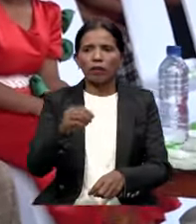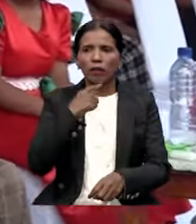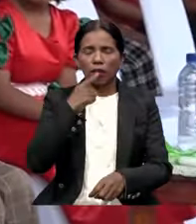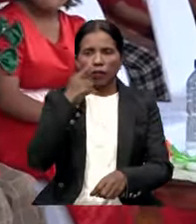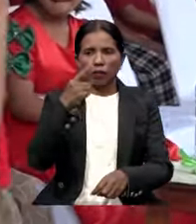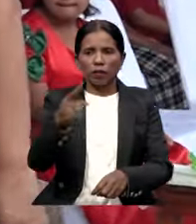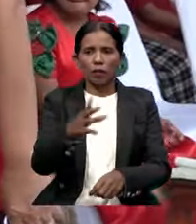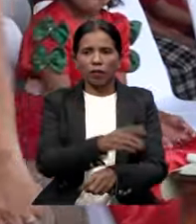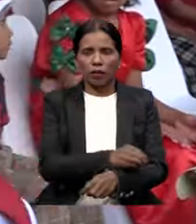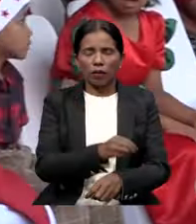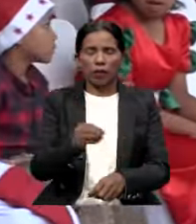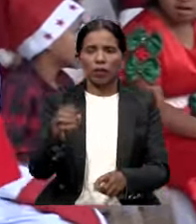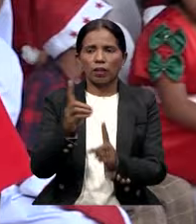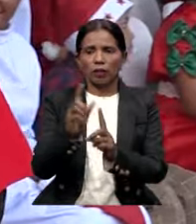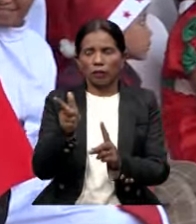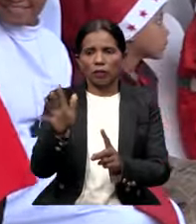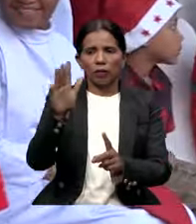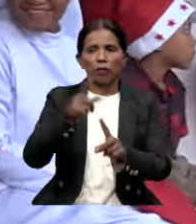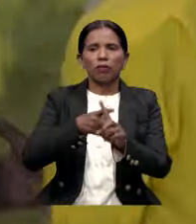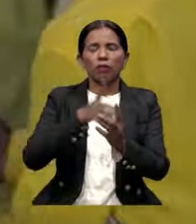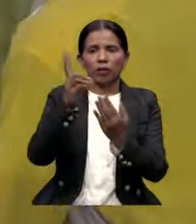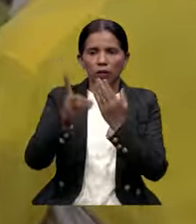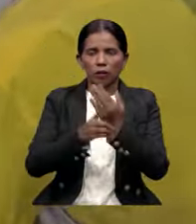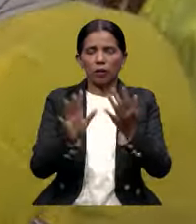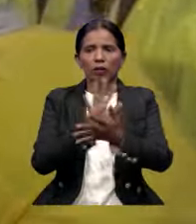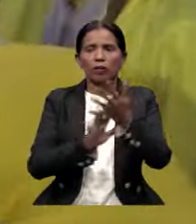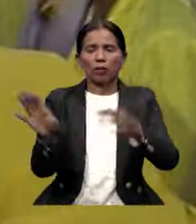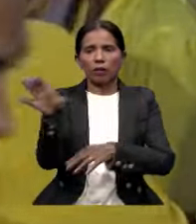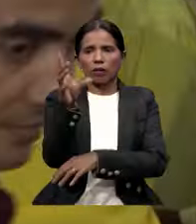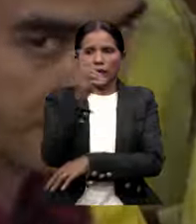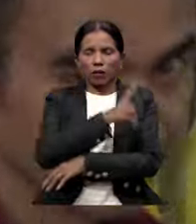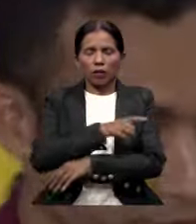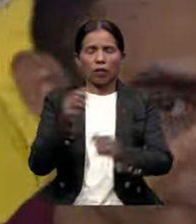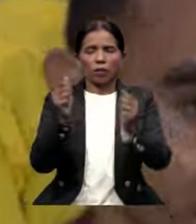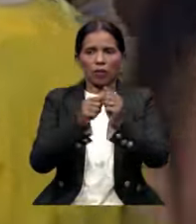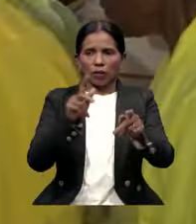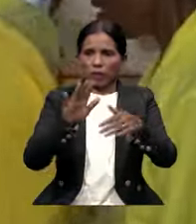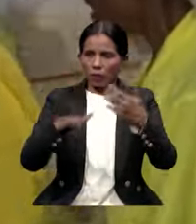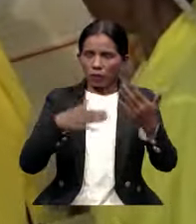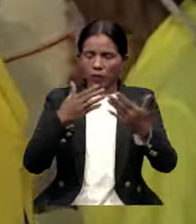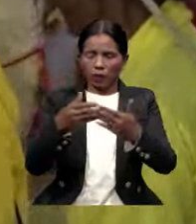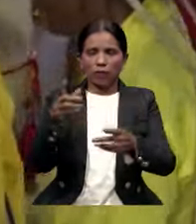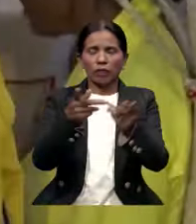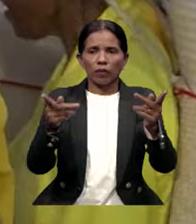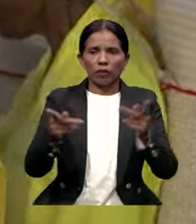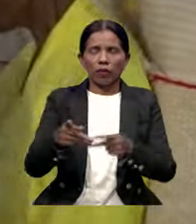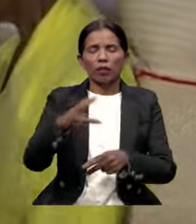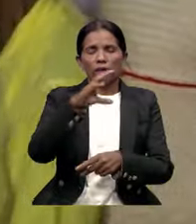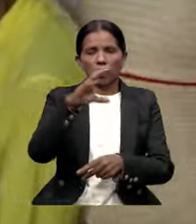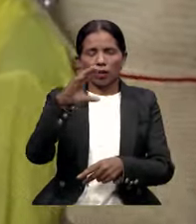Adilai, e a Loron Ronda Sinlima Fulan de Zemro, né, celebra Natal Hamutu com orfanato Sira e a centro convenção de Lima.